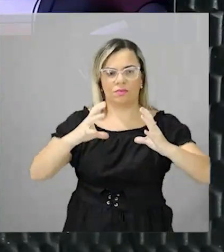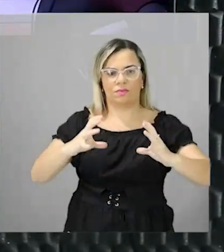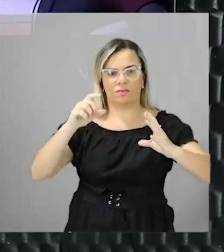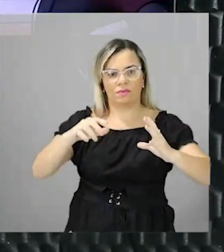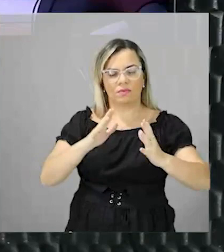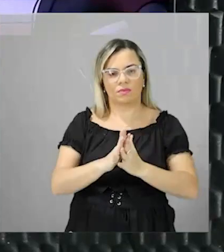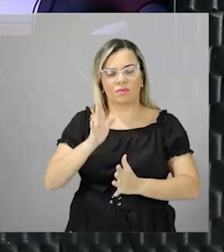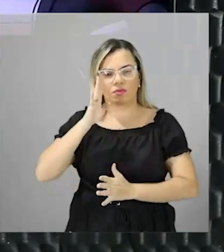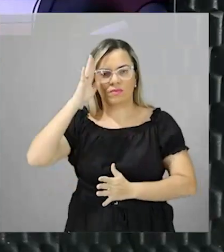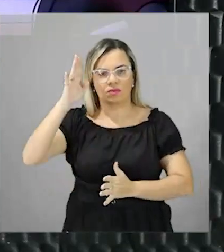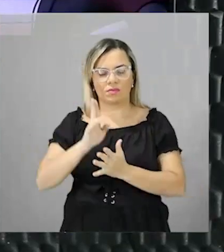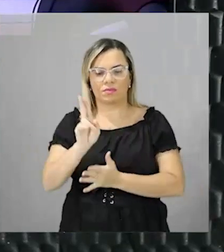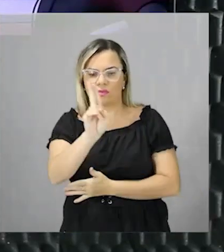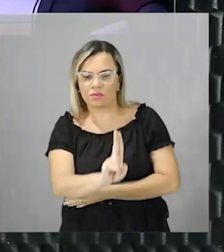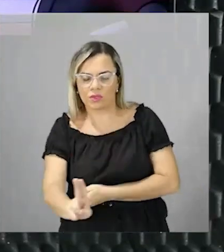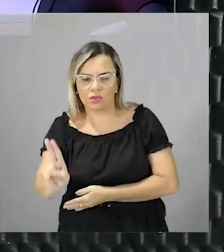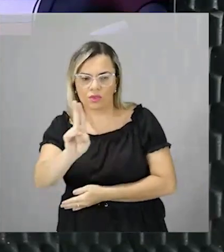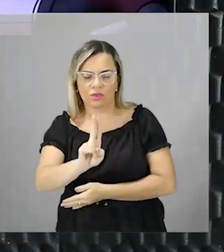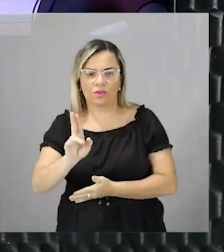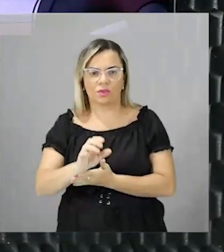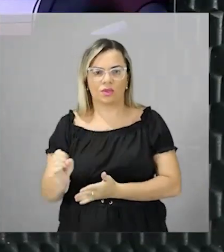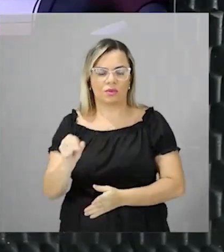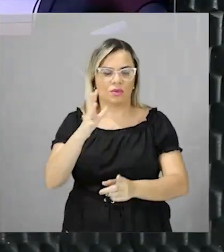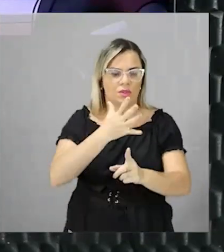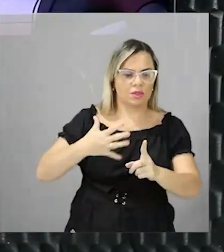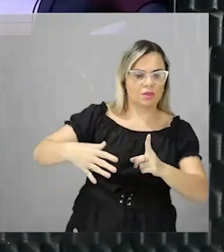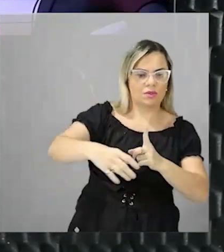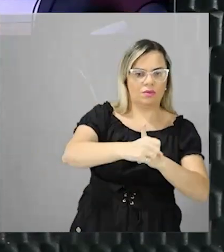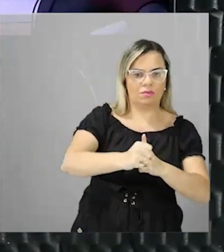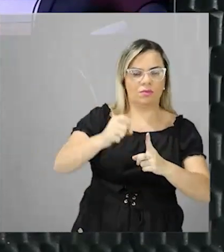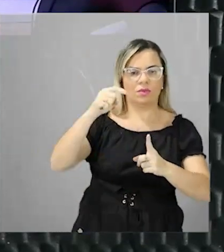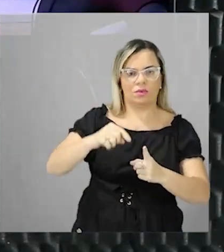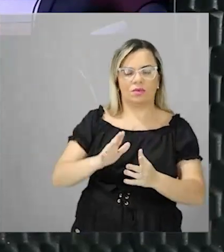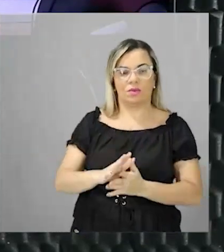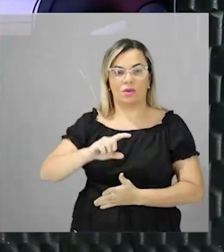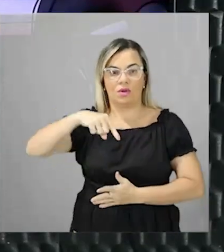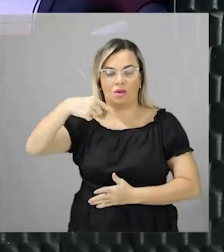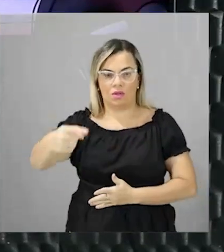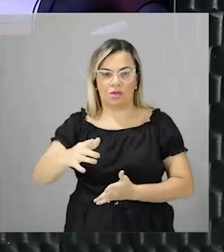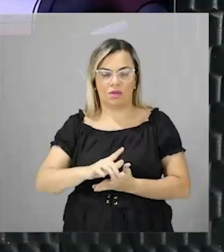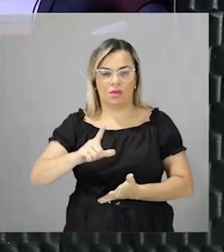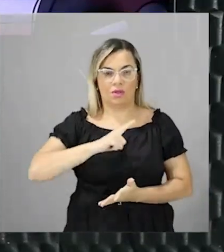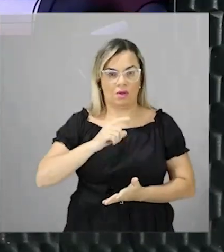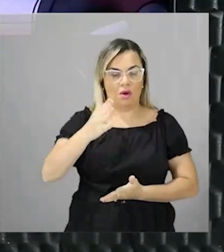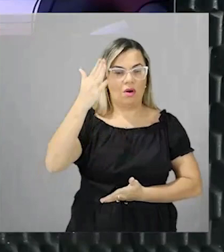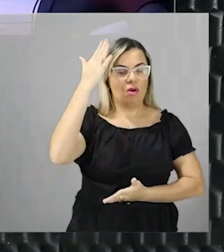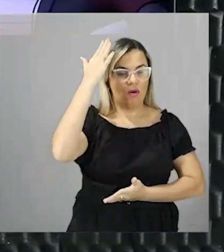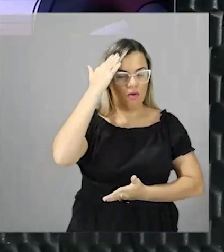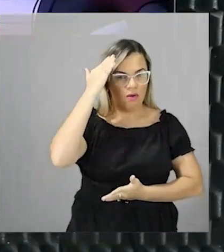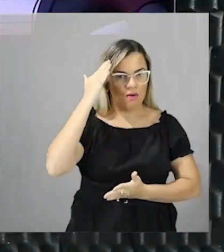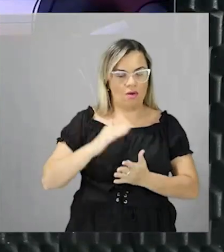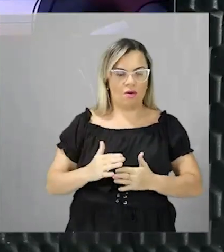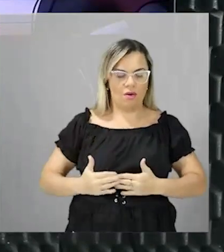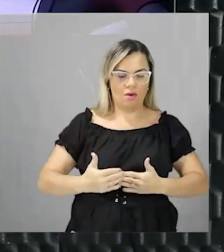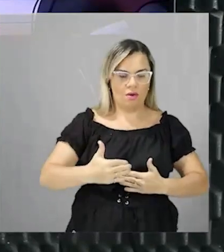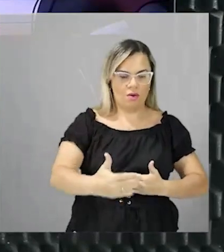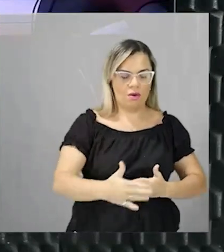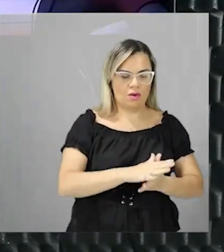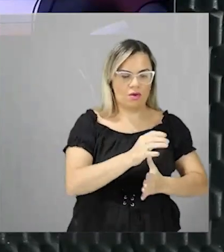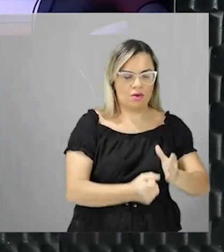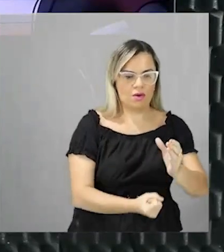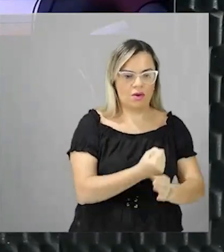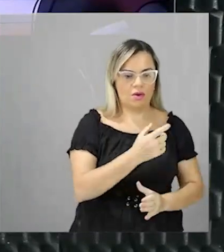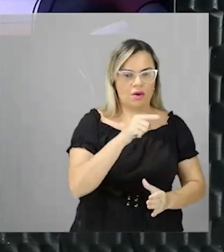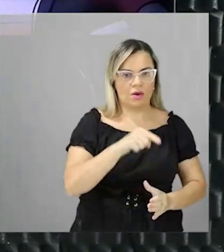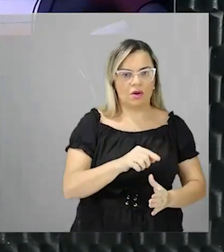uma relação da utilidade delas na sociedade. Então, além de tu ter que entender, né, o seu processo formativo